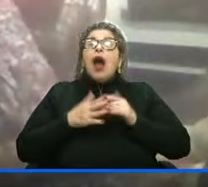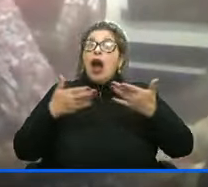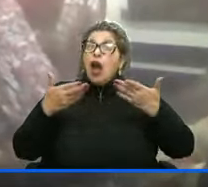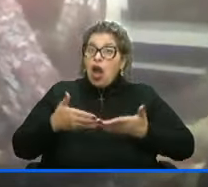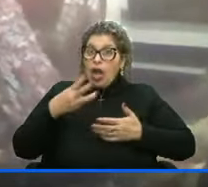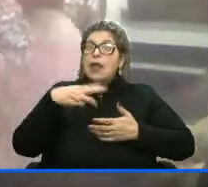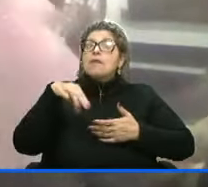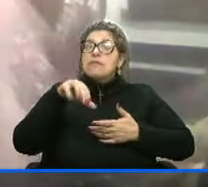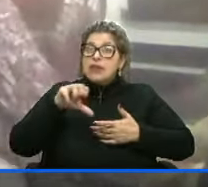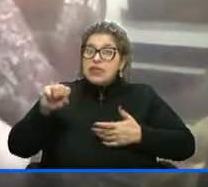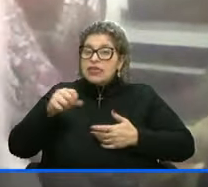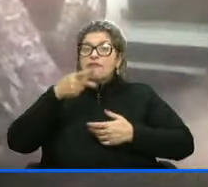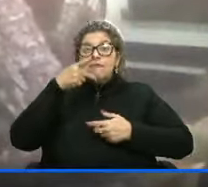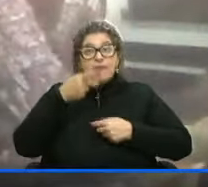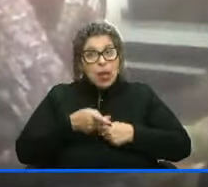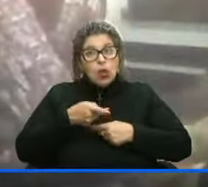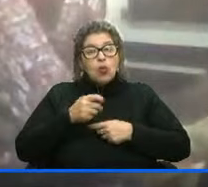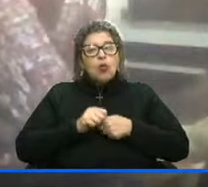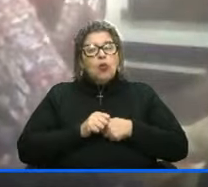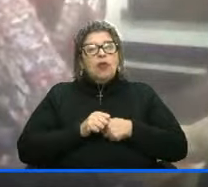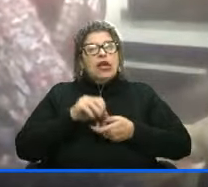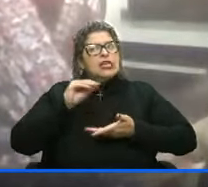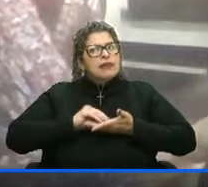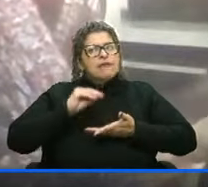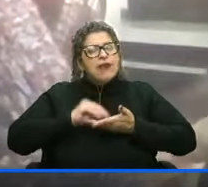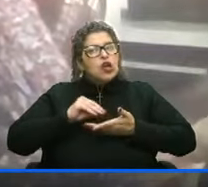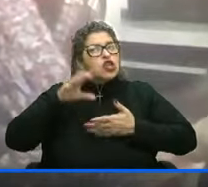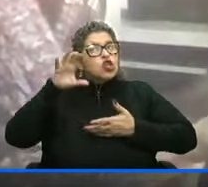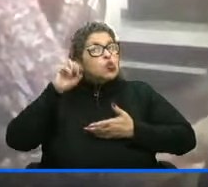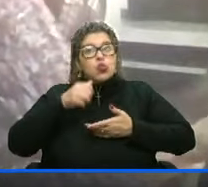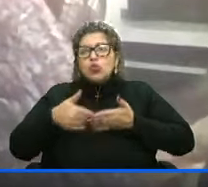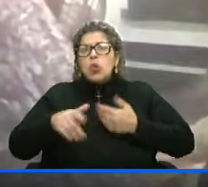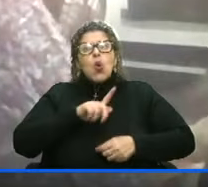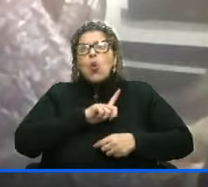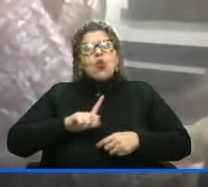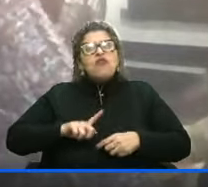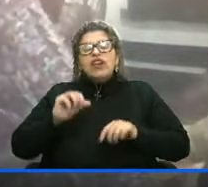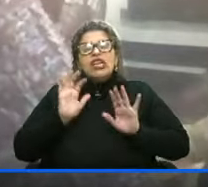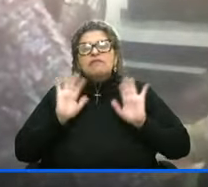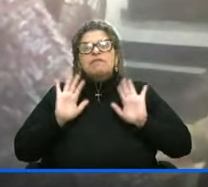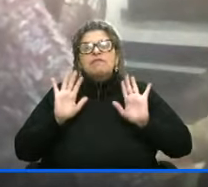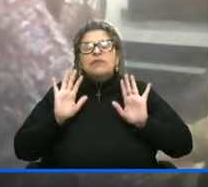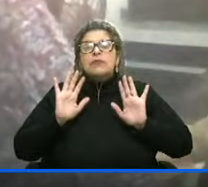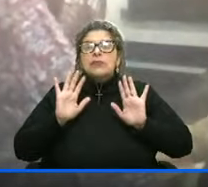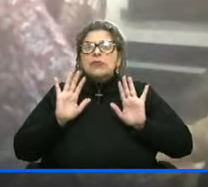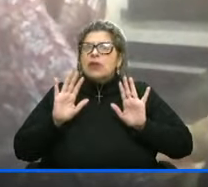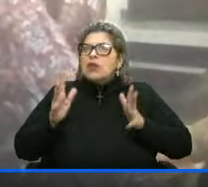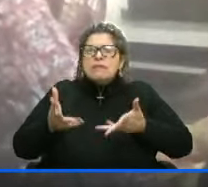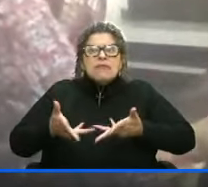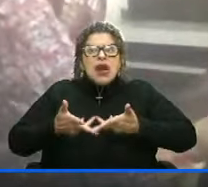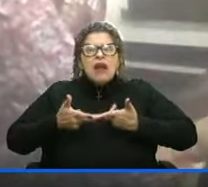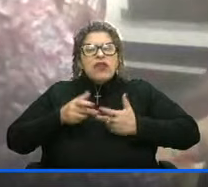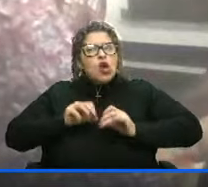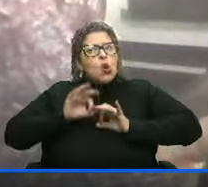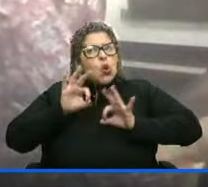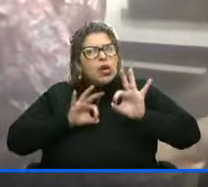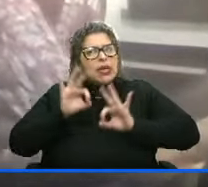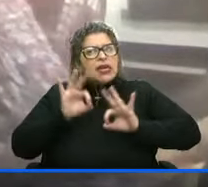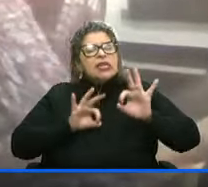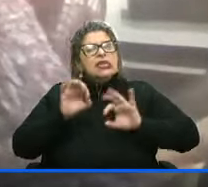a Marisa está retomando essa falta de escuta, porque eu acho que, assim, elas são maravilhosas, são organizadas